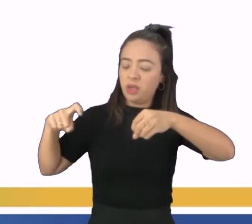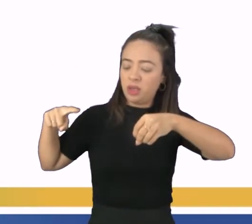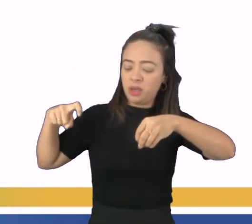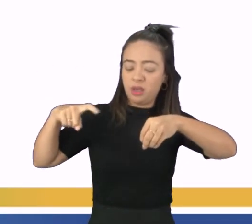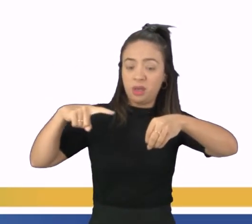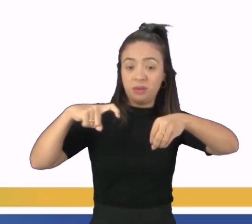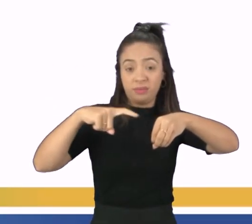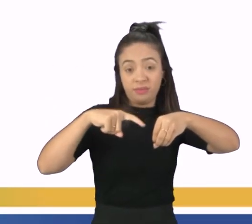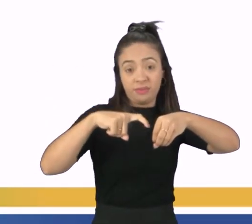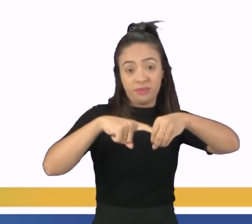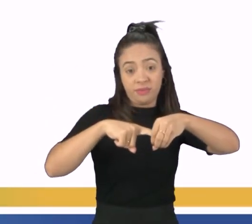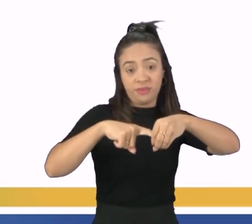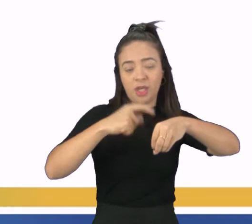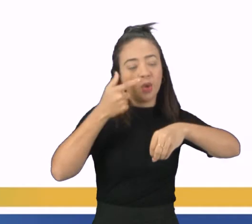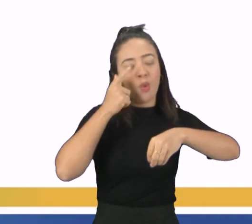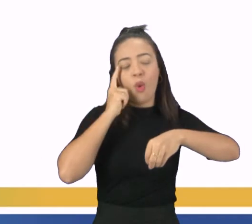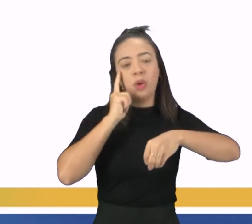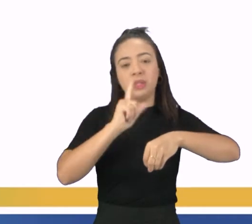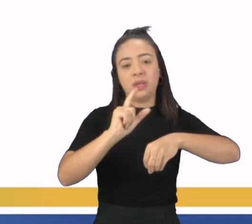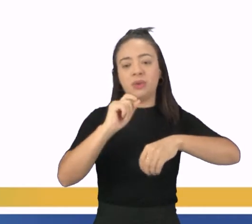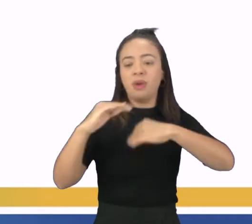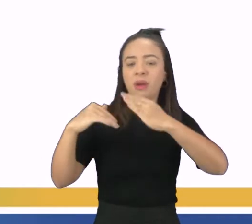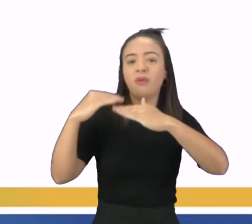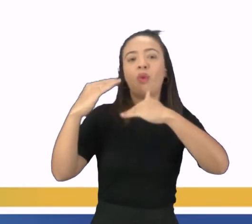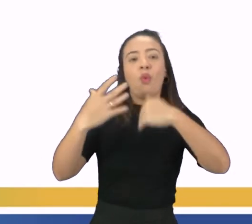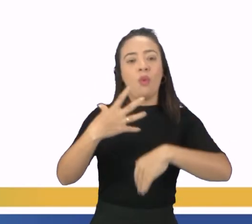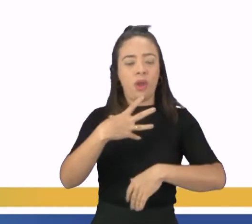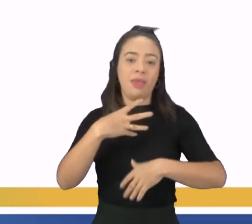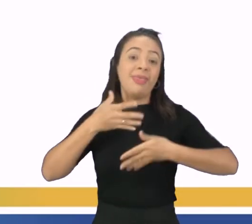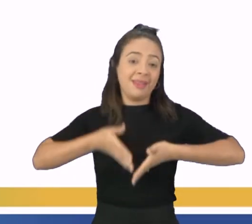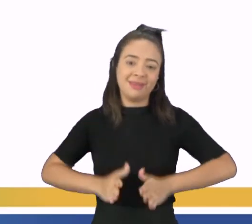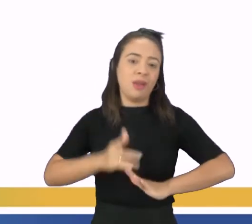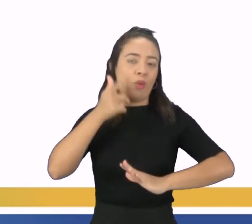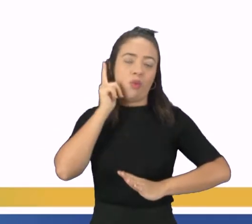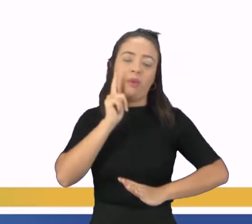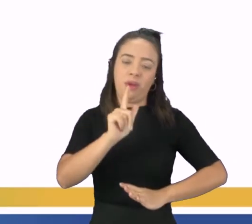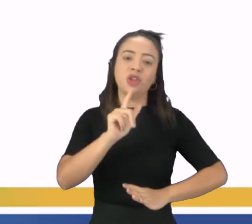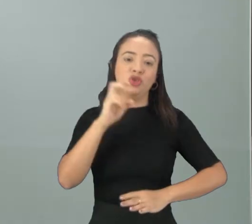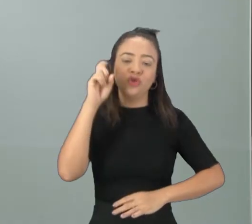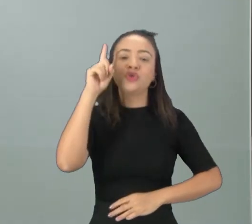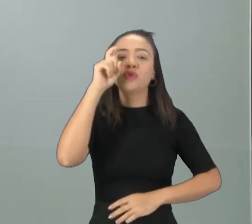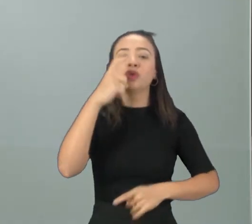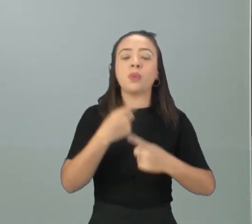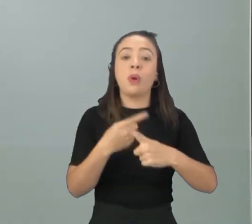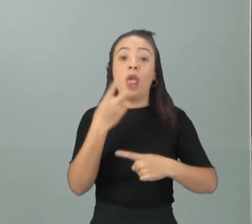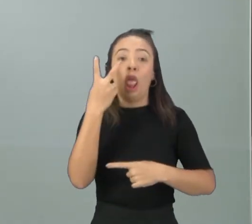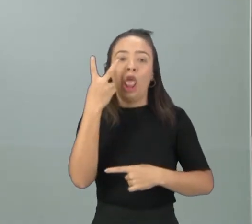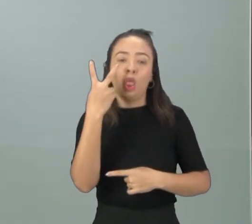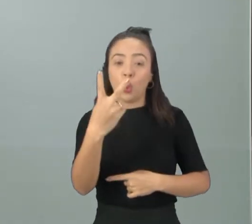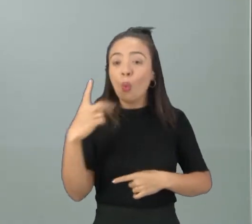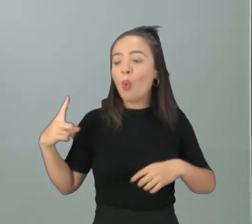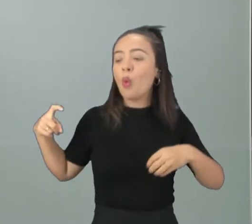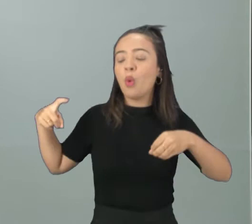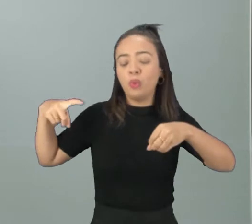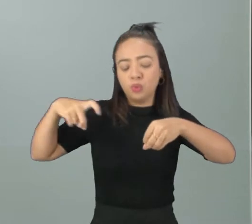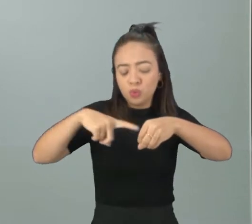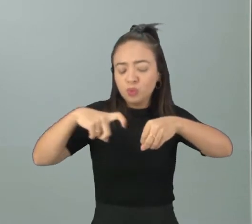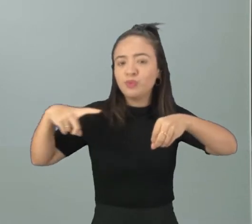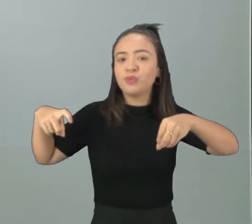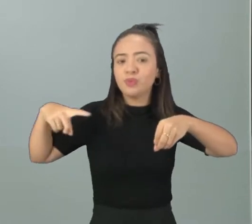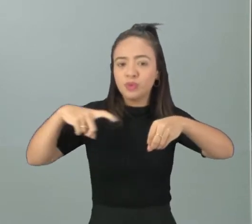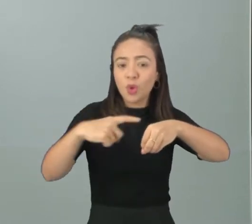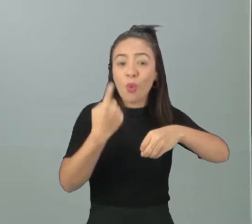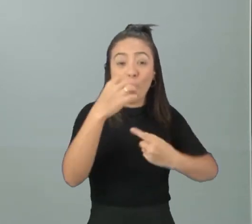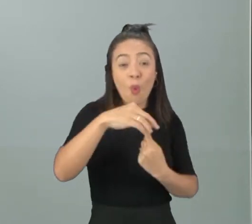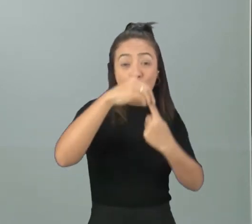resultado dessa fecundação, ele não vai conseguir sobreviver, tá? Porque essa penetração de dois espermatozoides